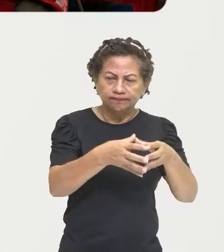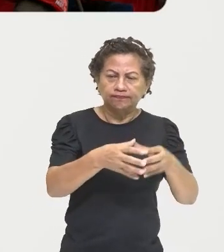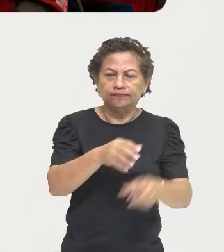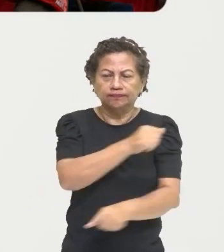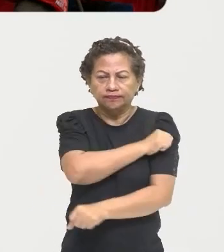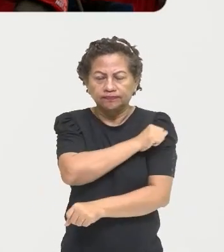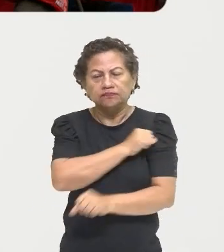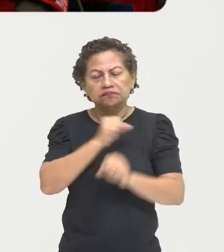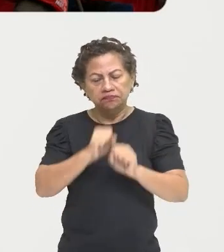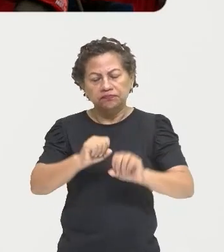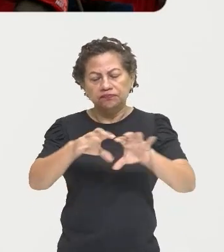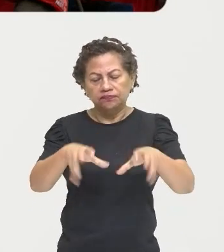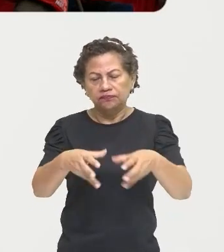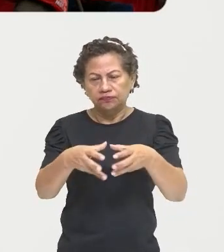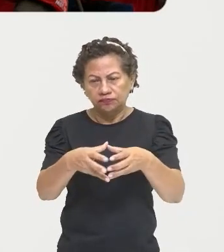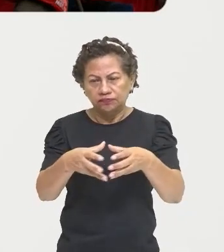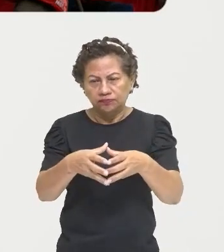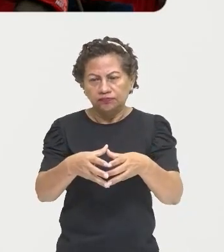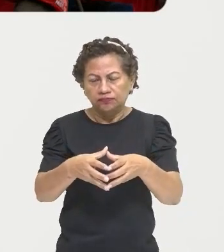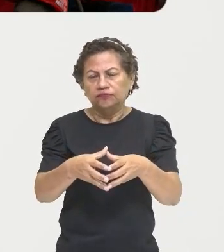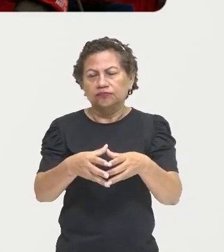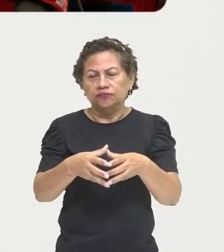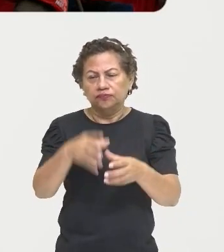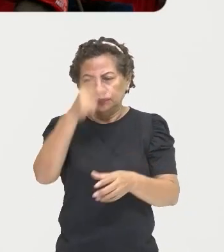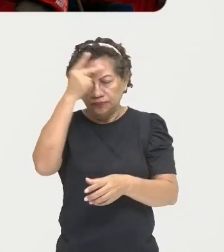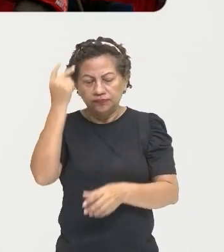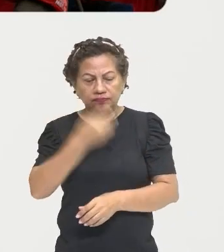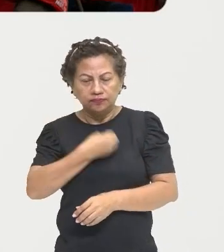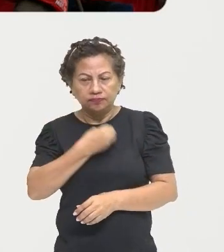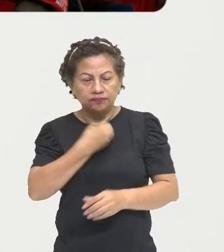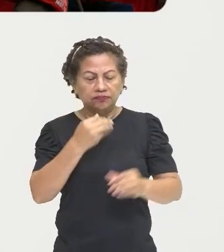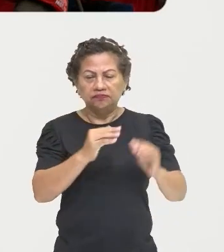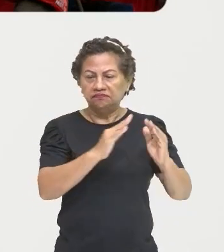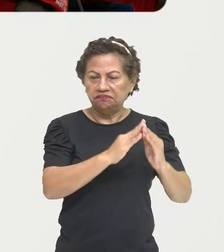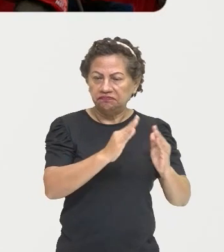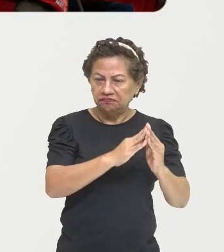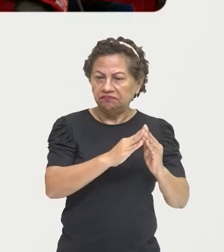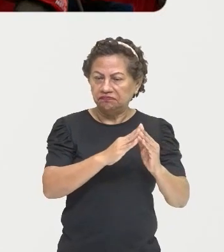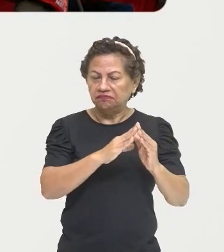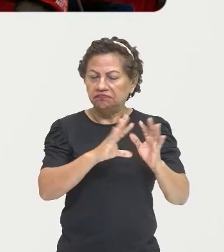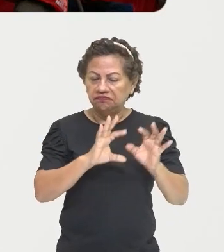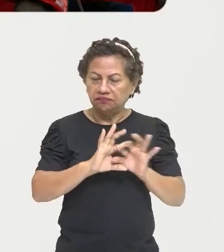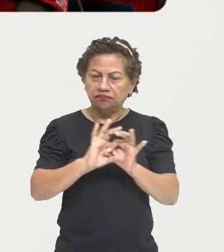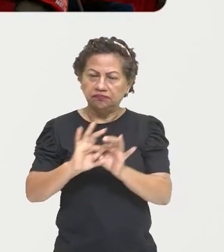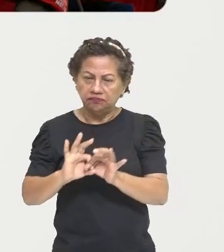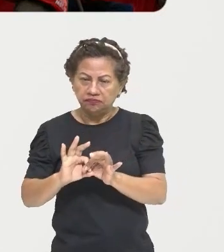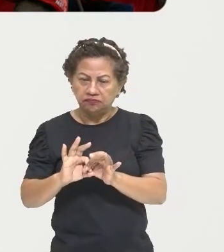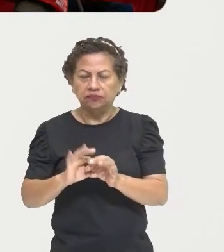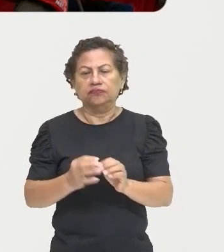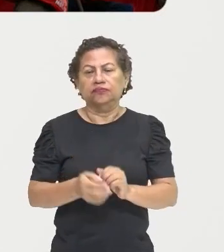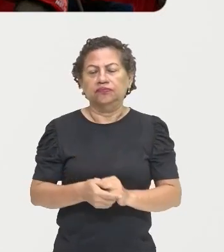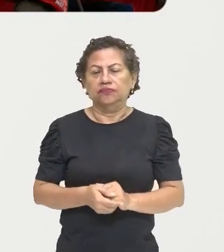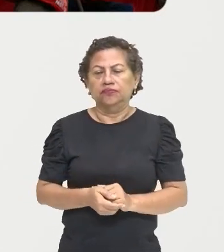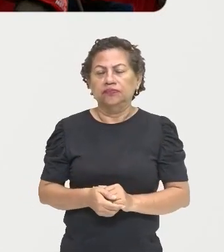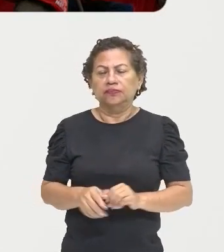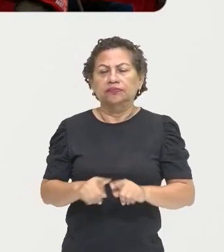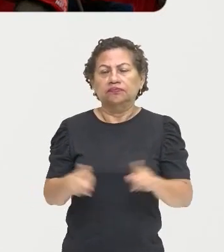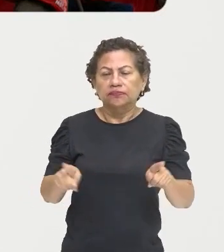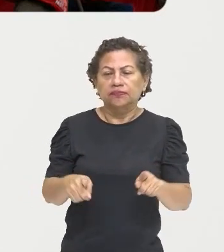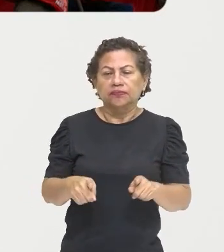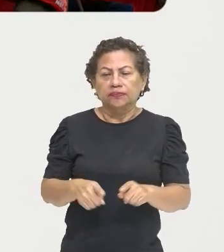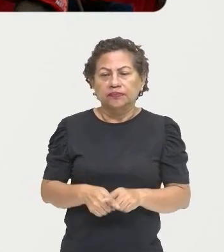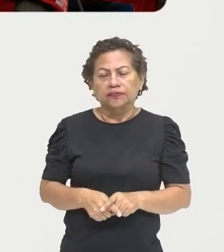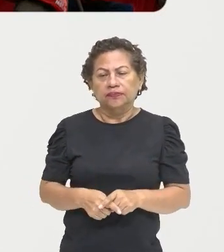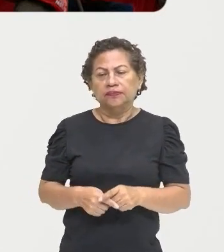associação de moradores, tá bom? Pode ser de outras formas, mas como a gente está tratando de movimentos sociais do campo,